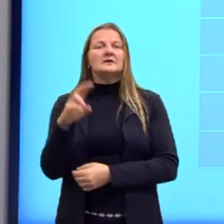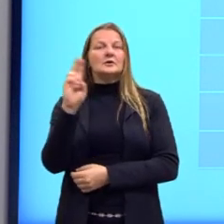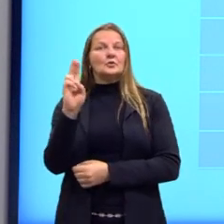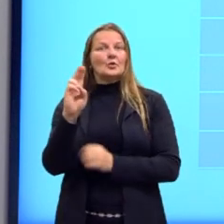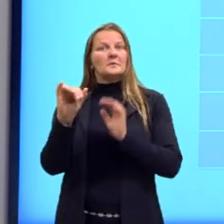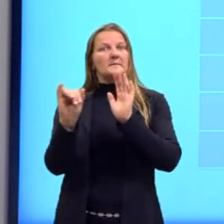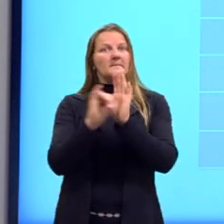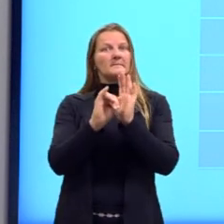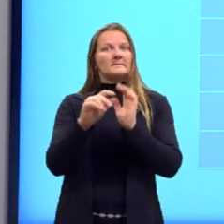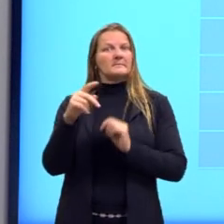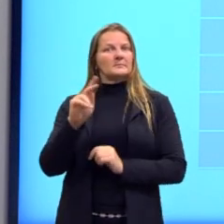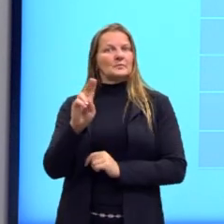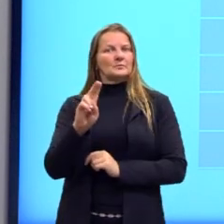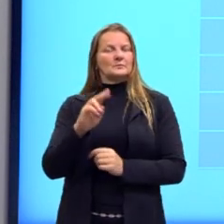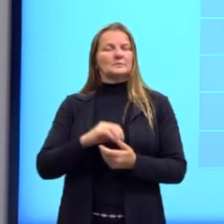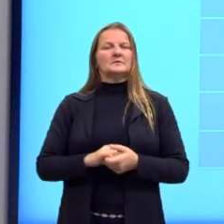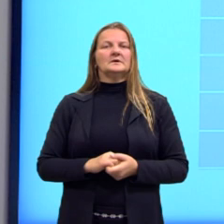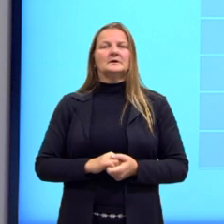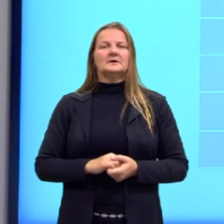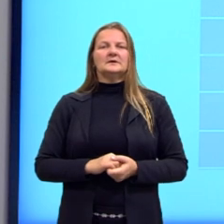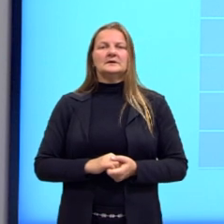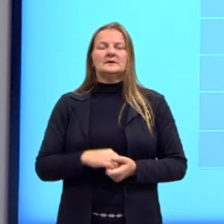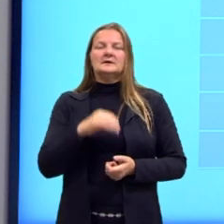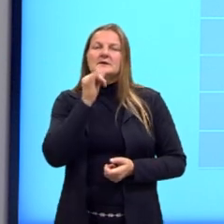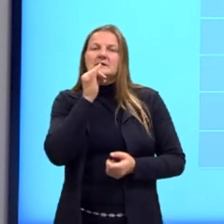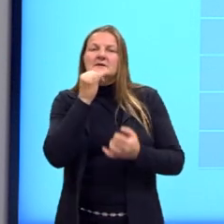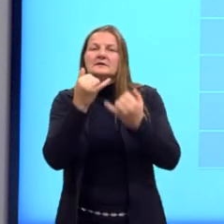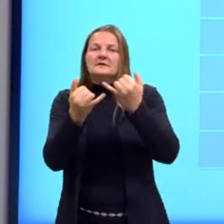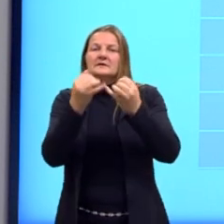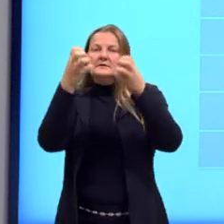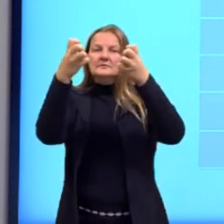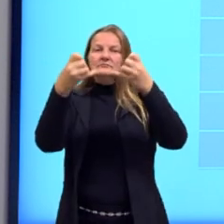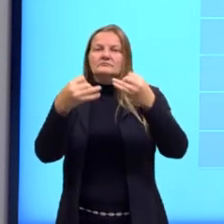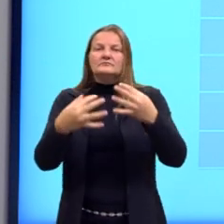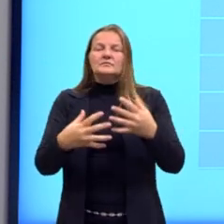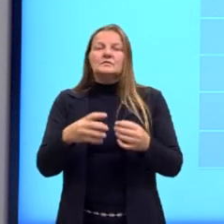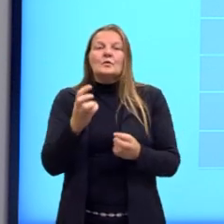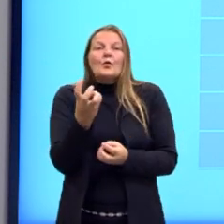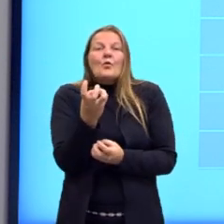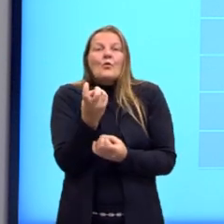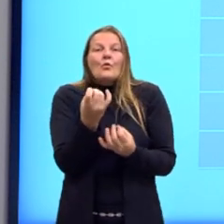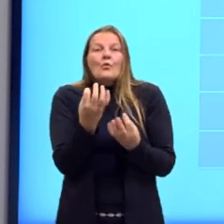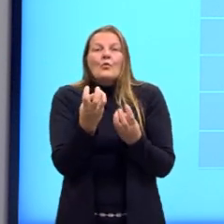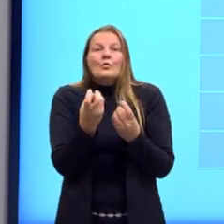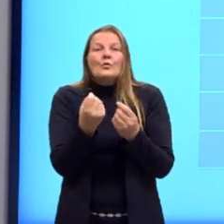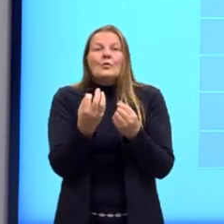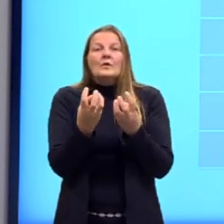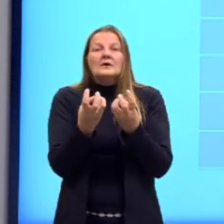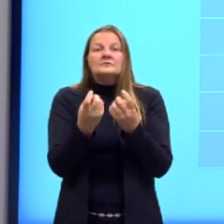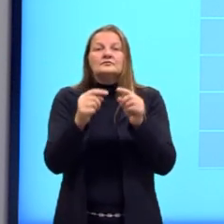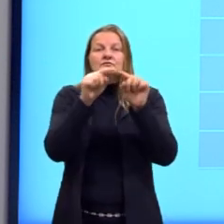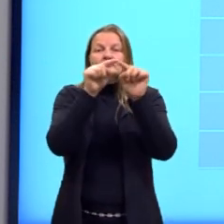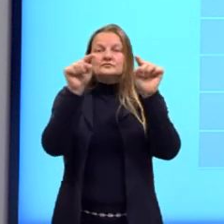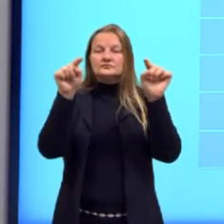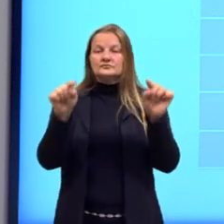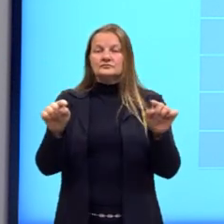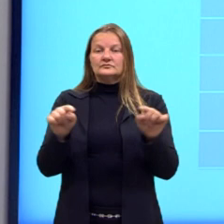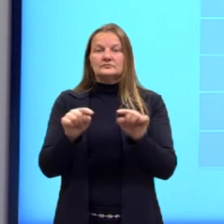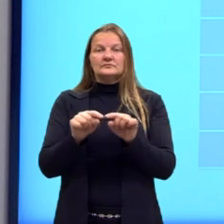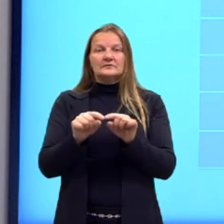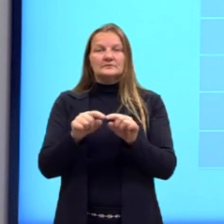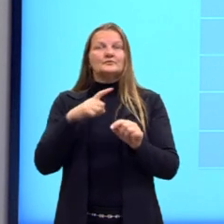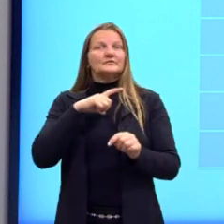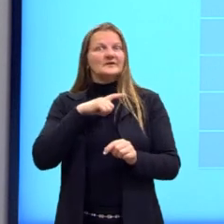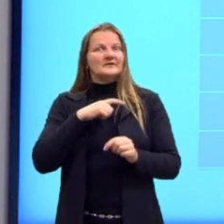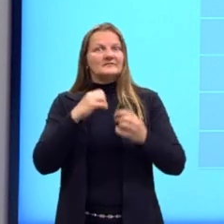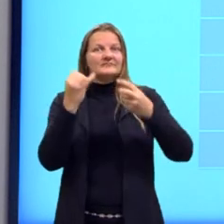nomenclatura de um polígono os nomes eles são definidos então de acordo com quantos lados